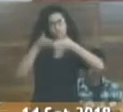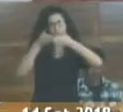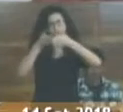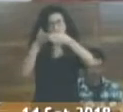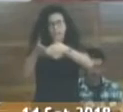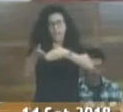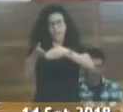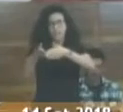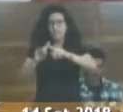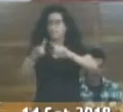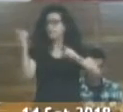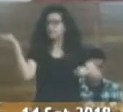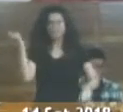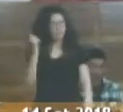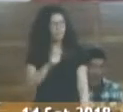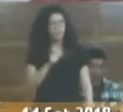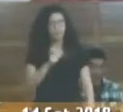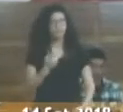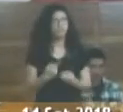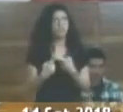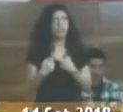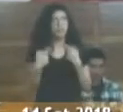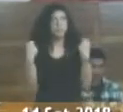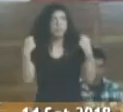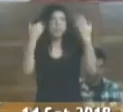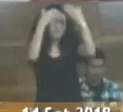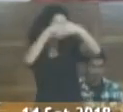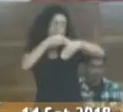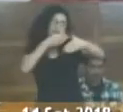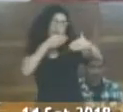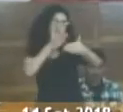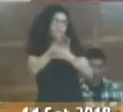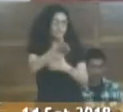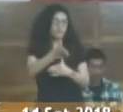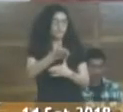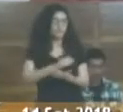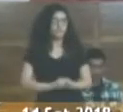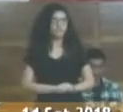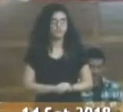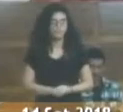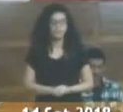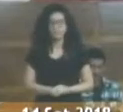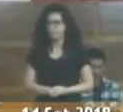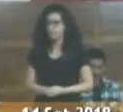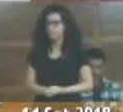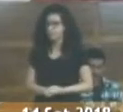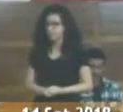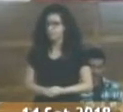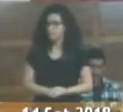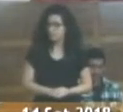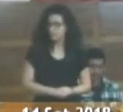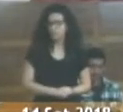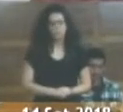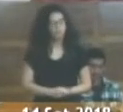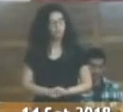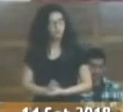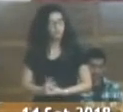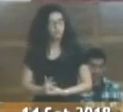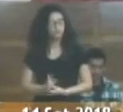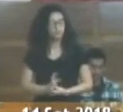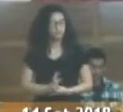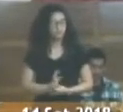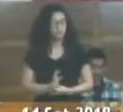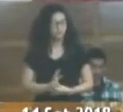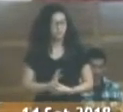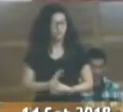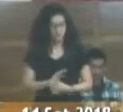marítima, para a ESEP, né? Para turismo e pesca também, e elas não conseguem avançar nisso porque não têm o estudo que